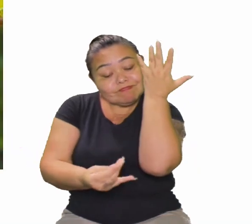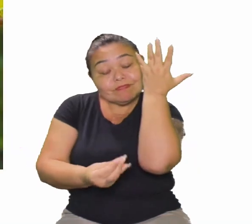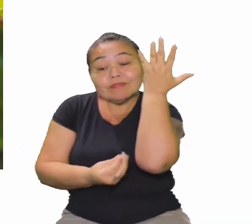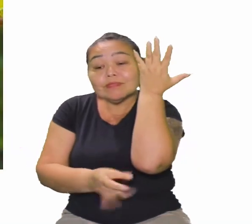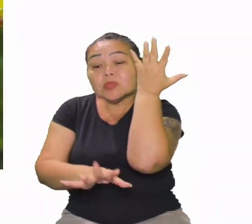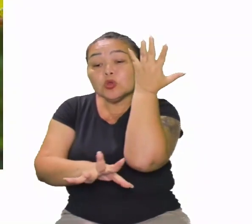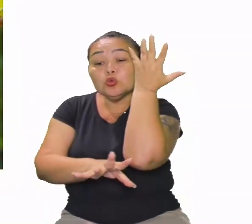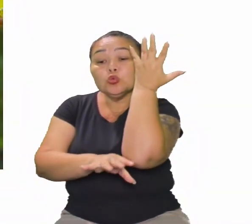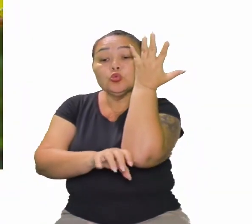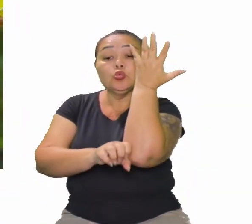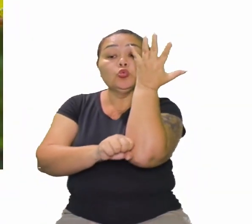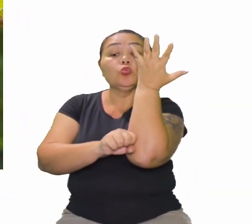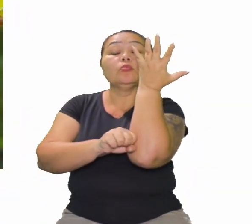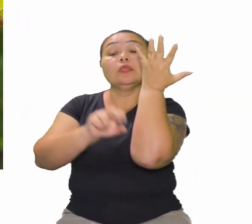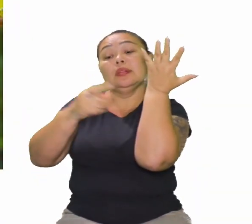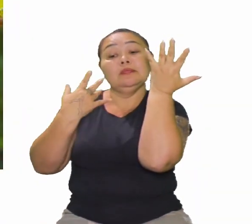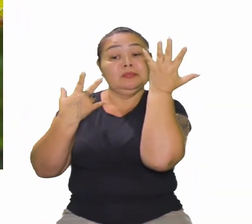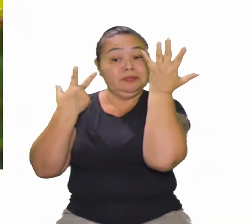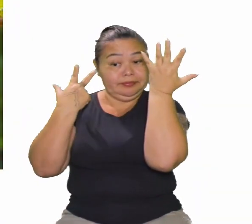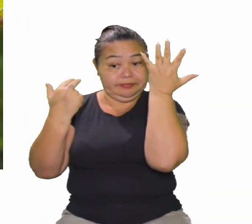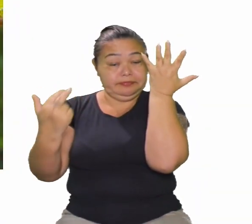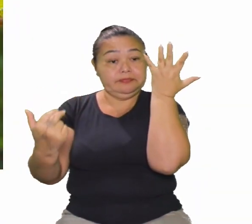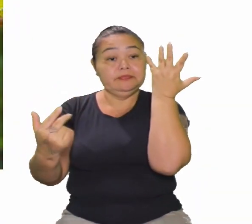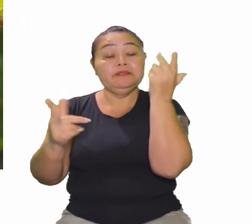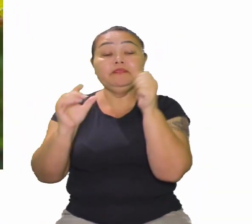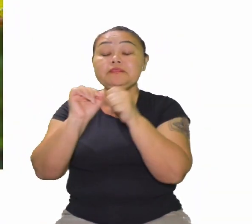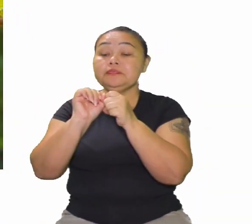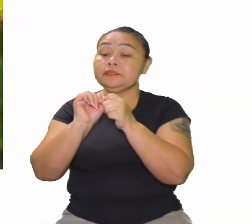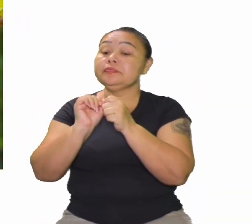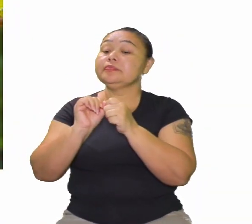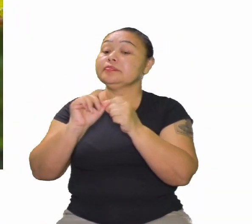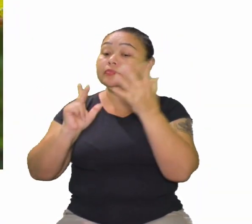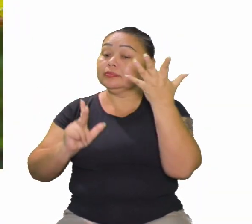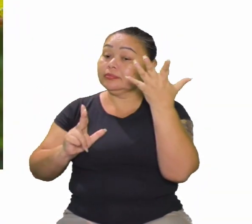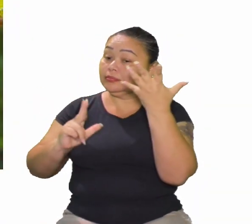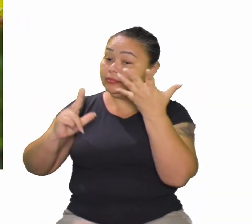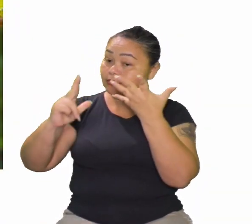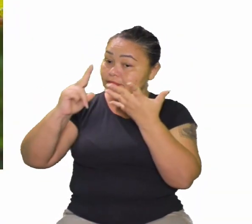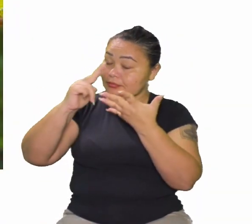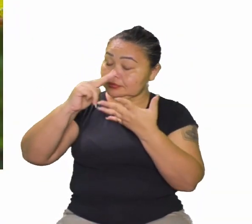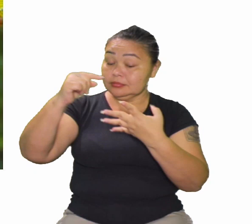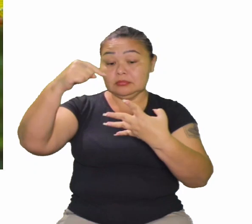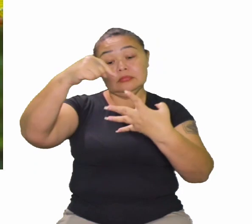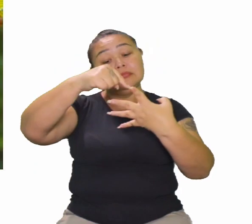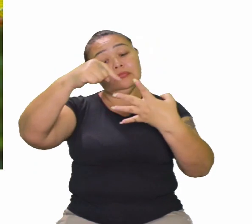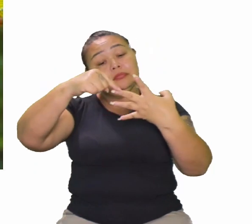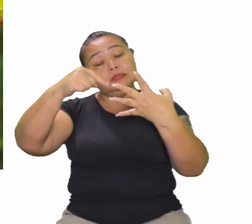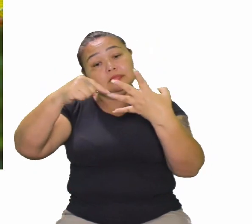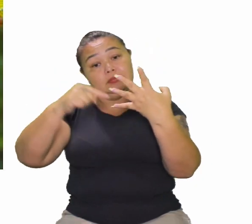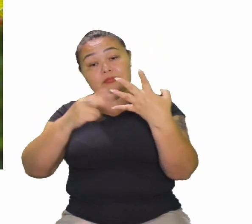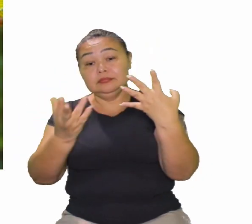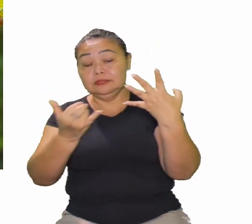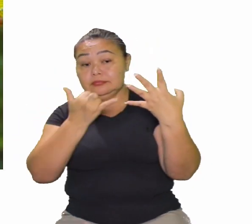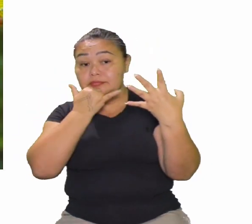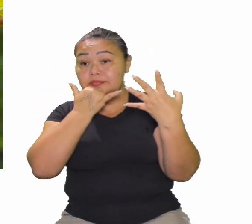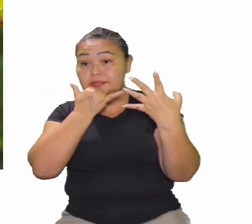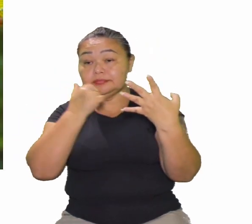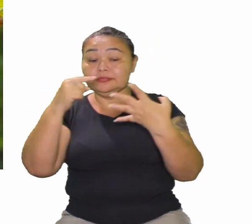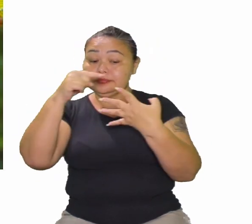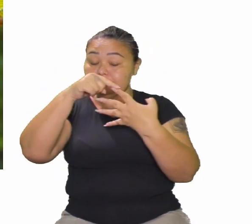tá? As podas, elas podem ser classificadas em 4 tipos, perdão.